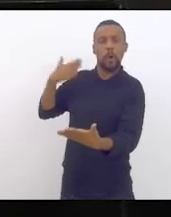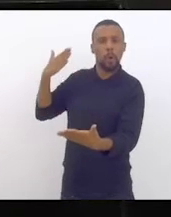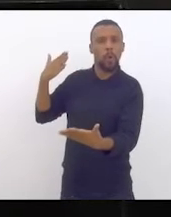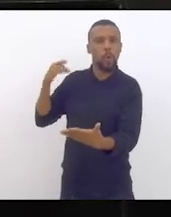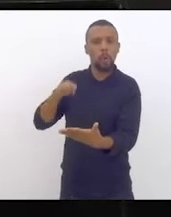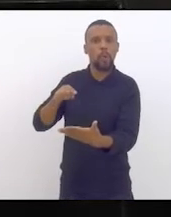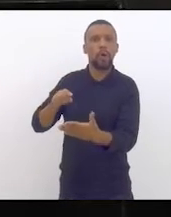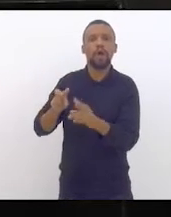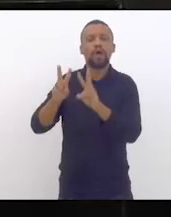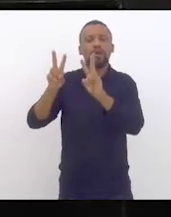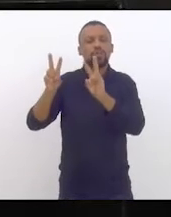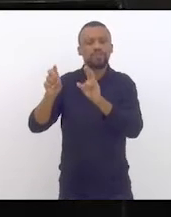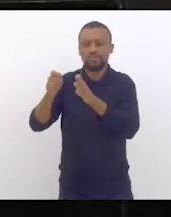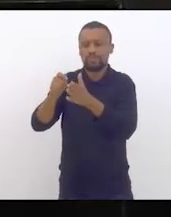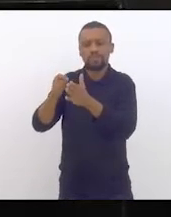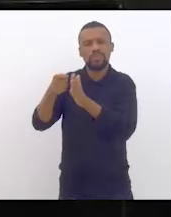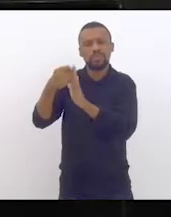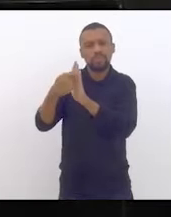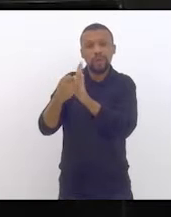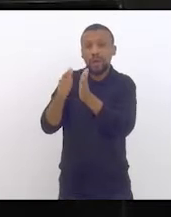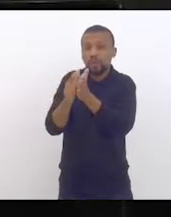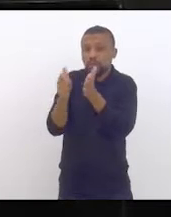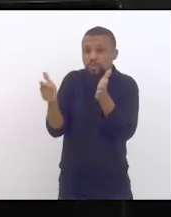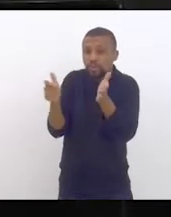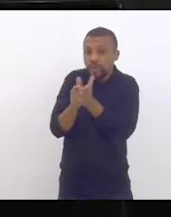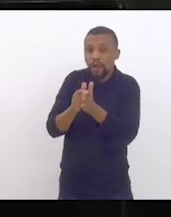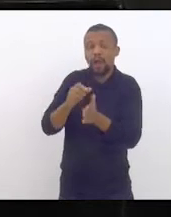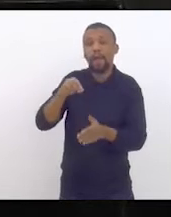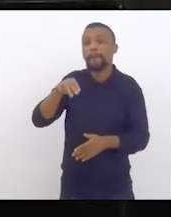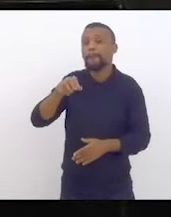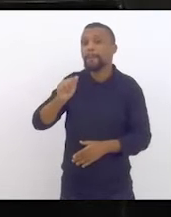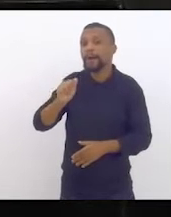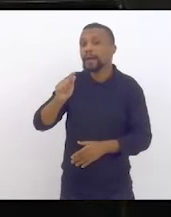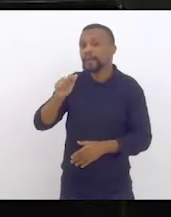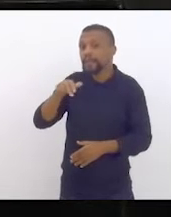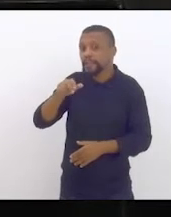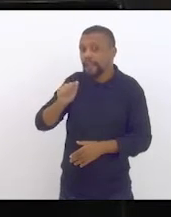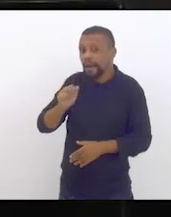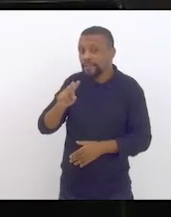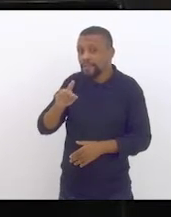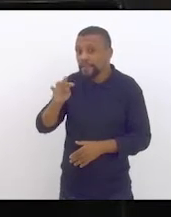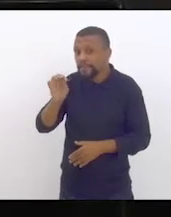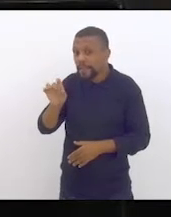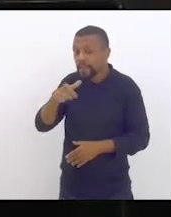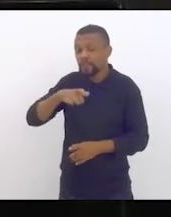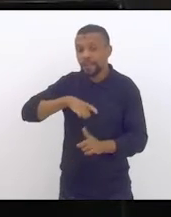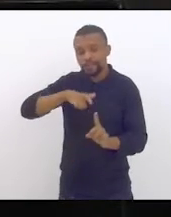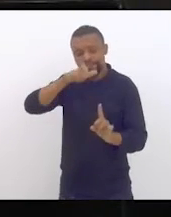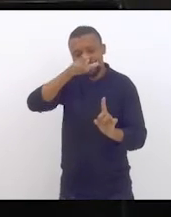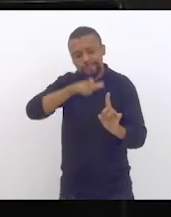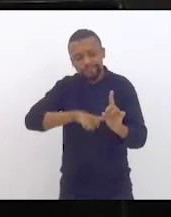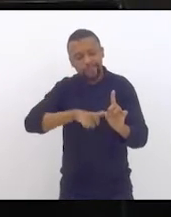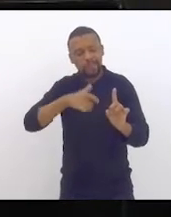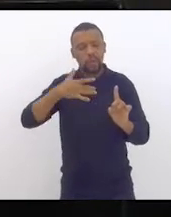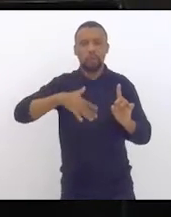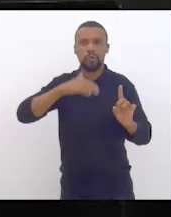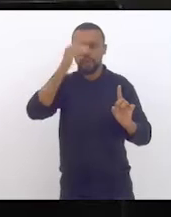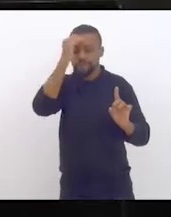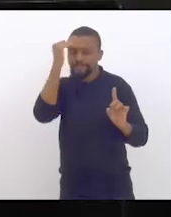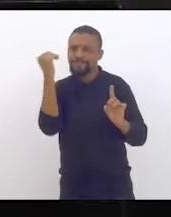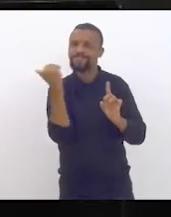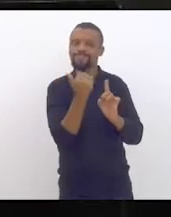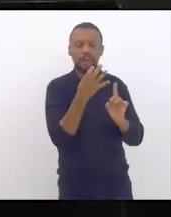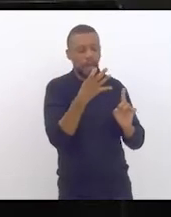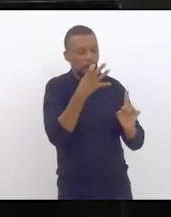da coluna do jornalista magnavita porque em outro extremo respeito